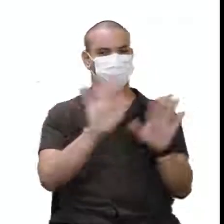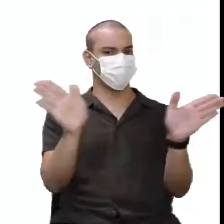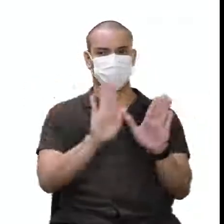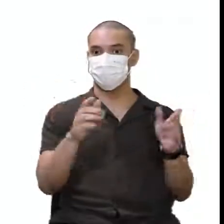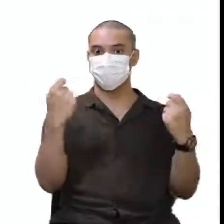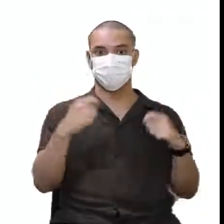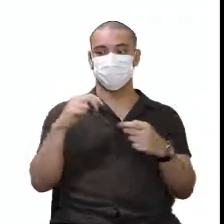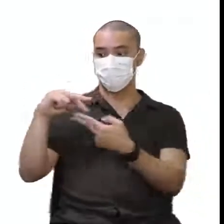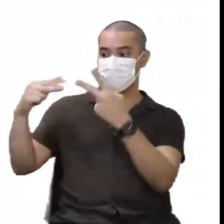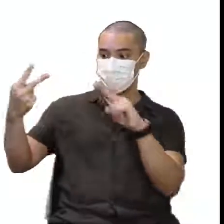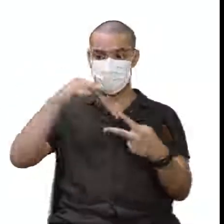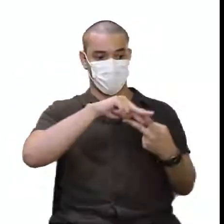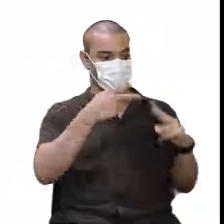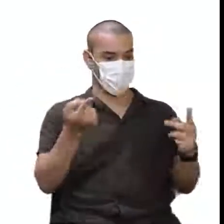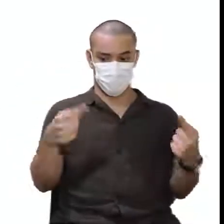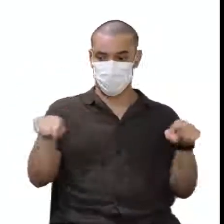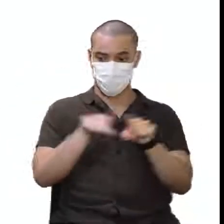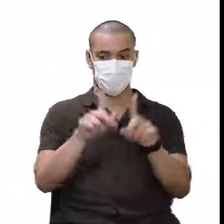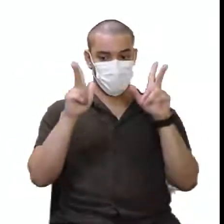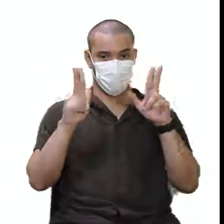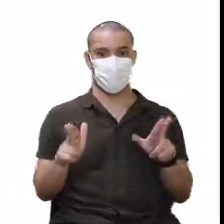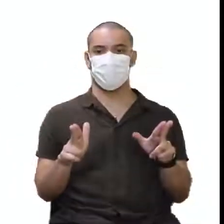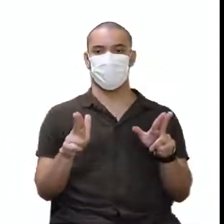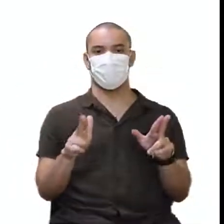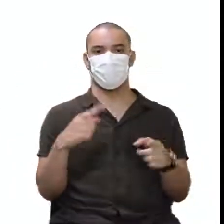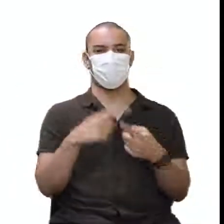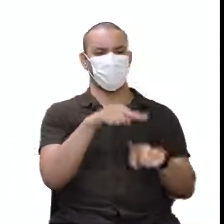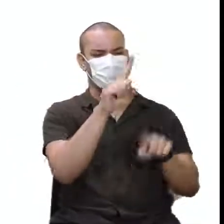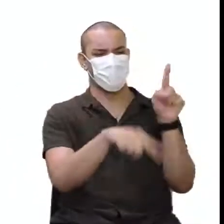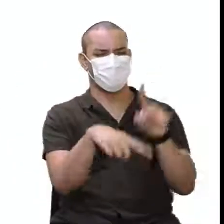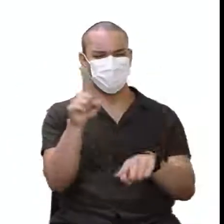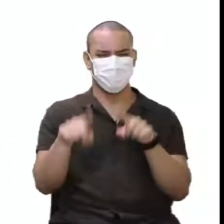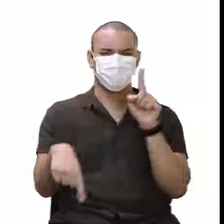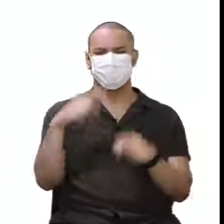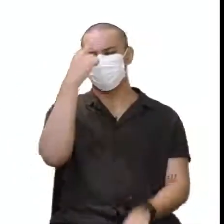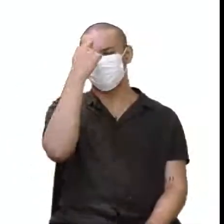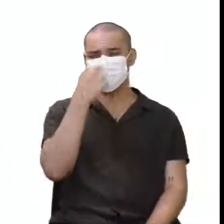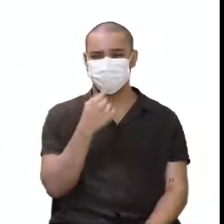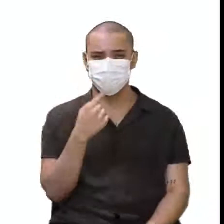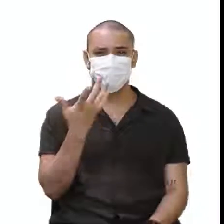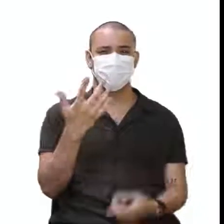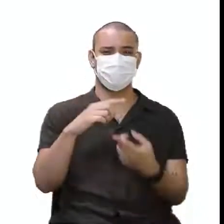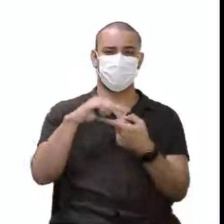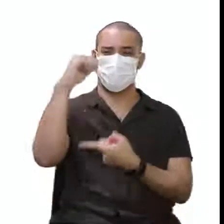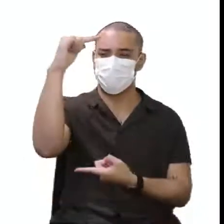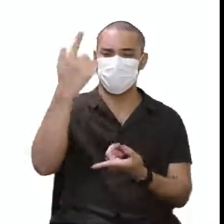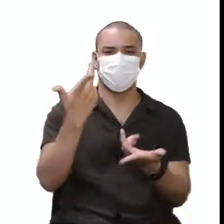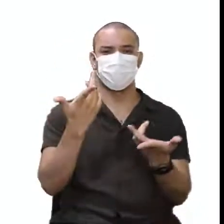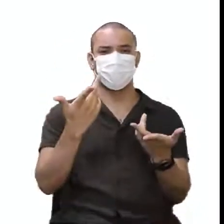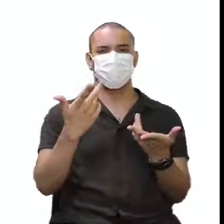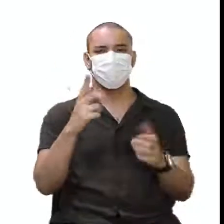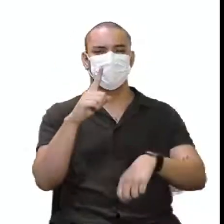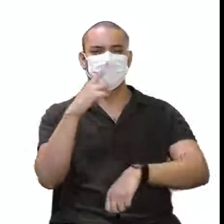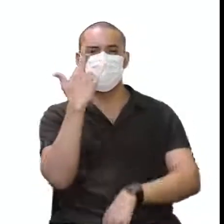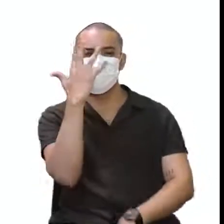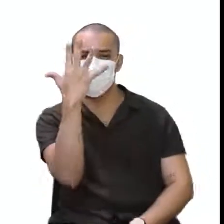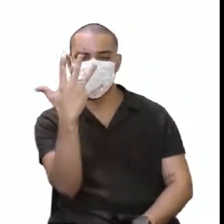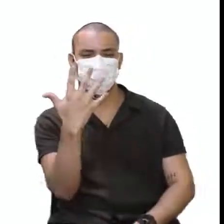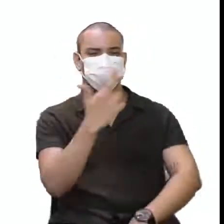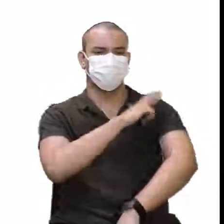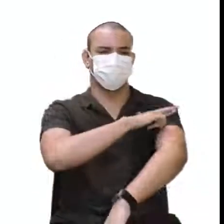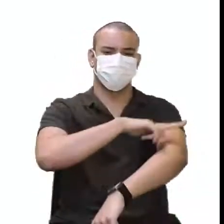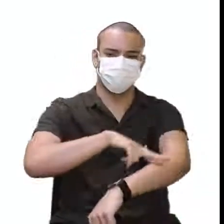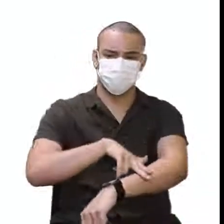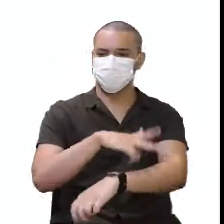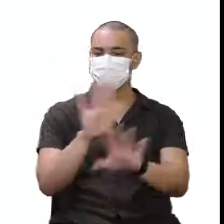características, espécies que têm variação de pelo, de tamanho, de raça, tem tanta coisa que não dá para você se especificar numa coisa,